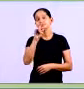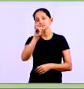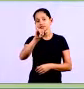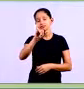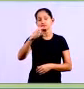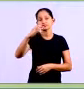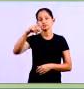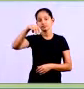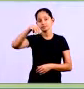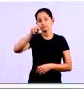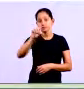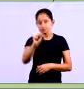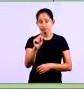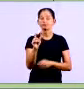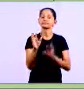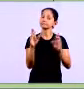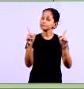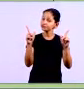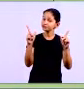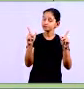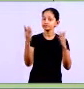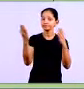tem essas